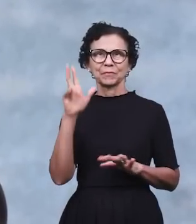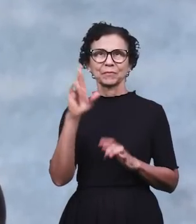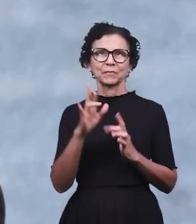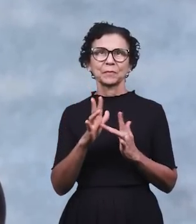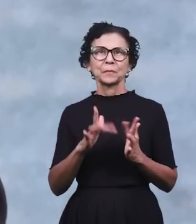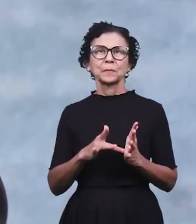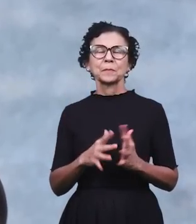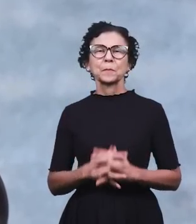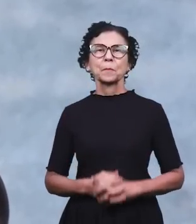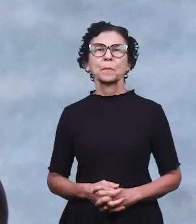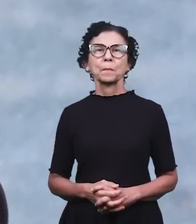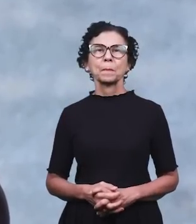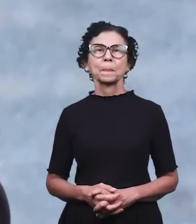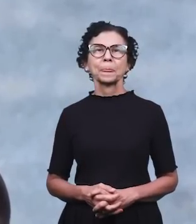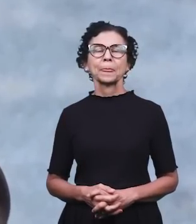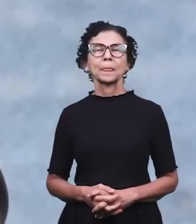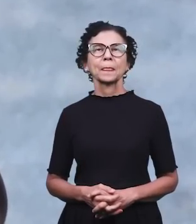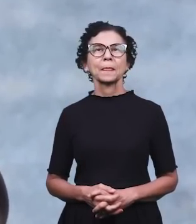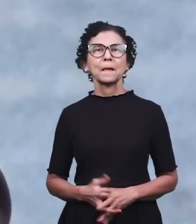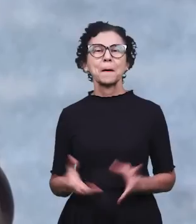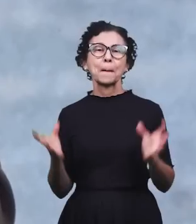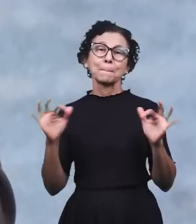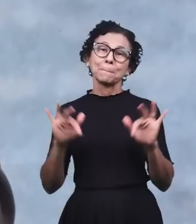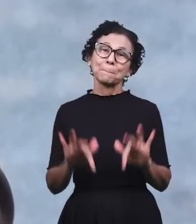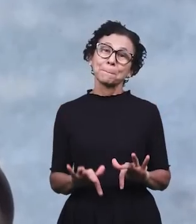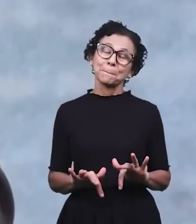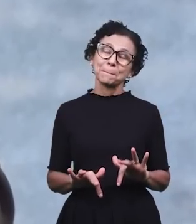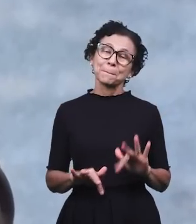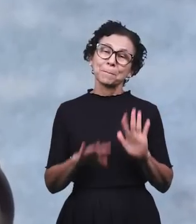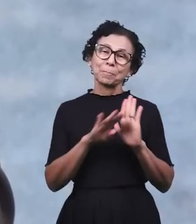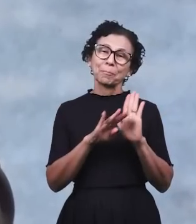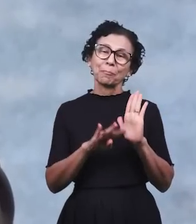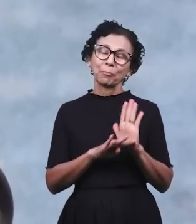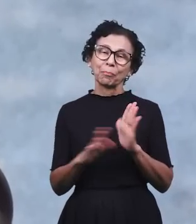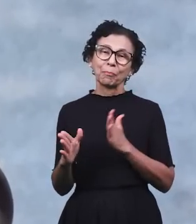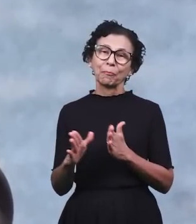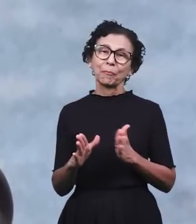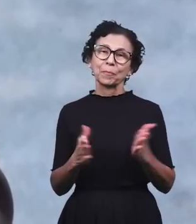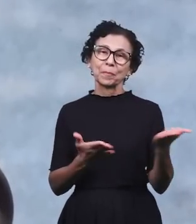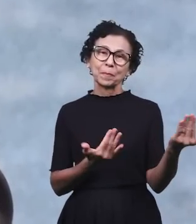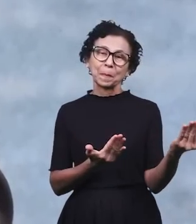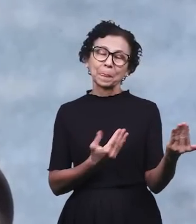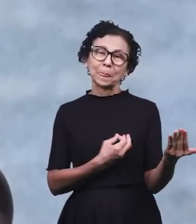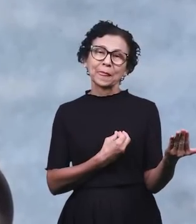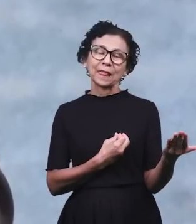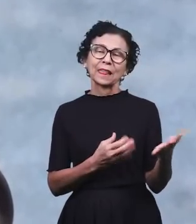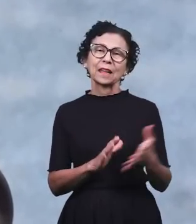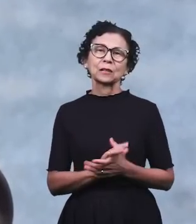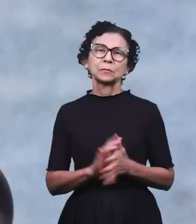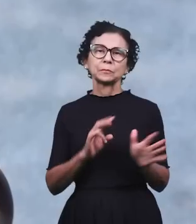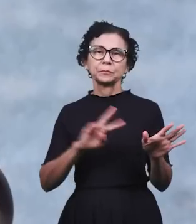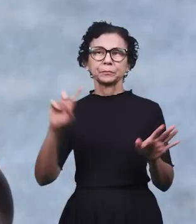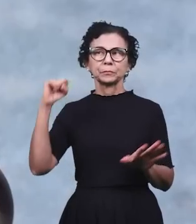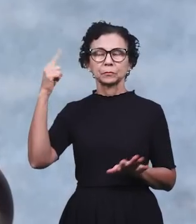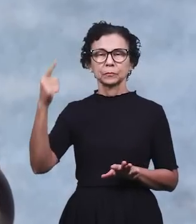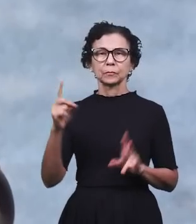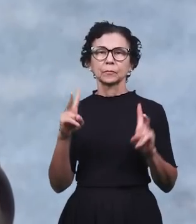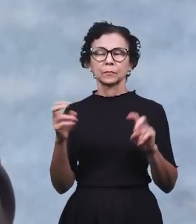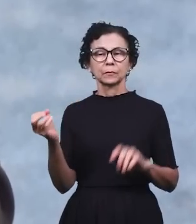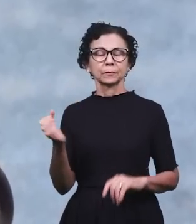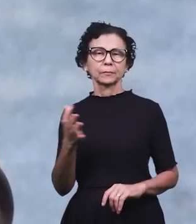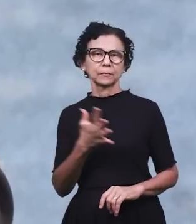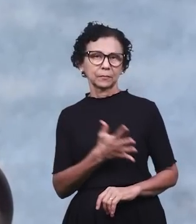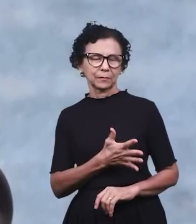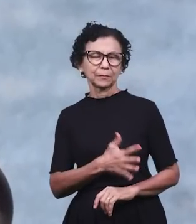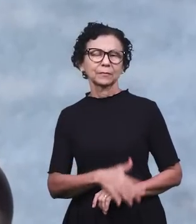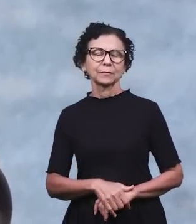Senhor. Bom, a gente chega então ao final de mais uma edição do programa Os Dias da Minha Mocidade. Semana que vem a gente volta com um tema novo, se Deus quiser,